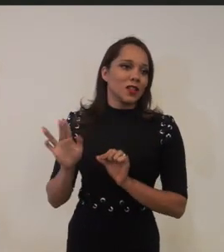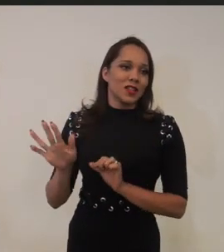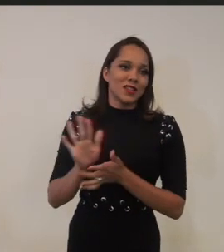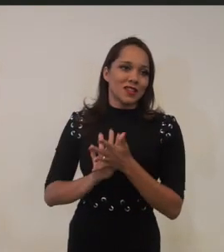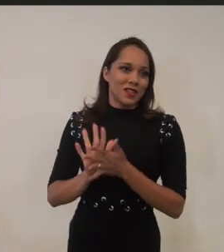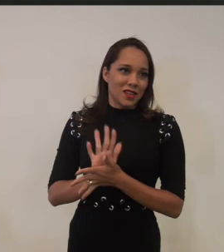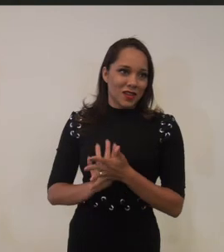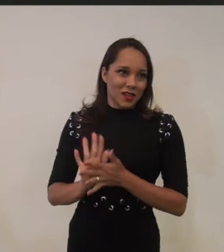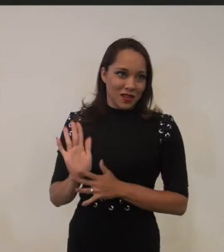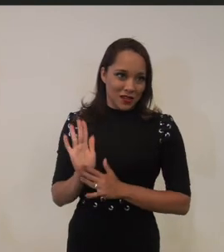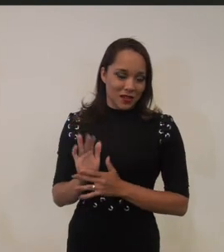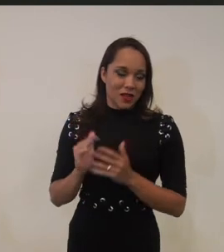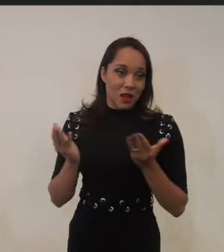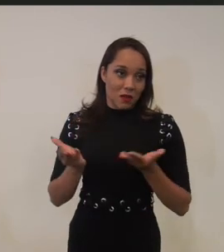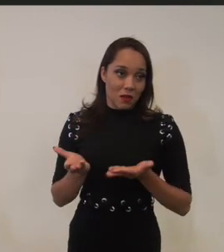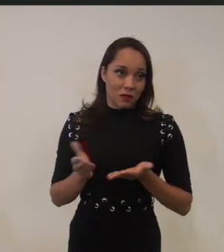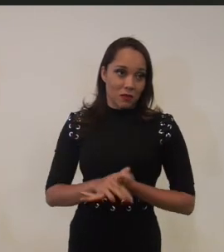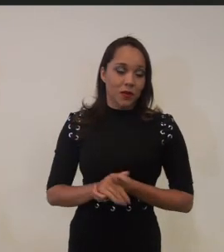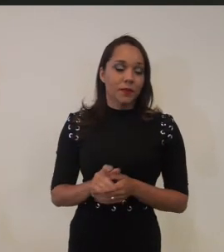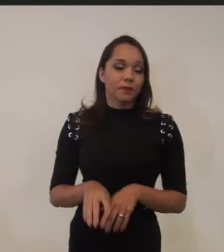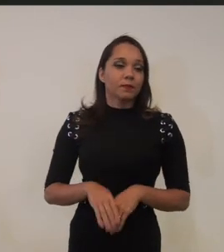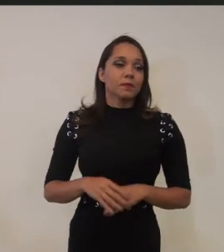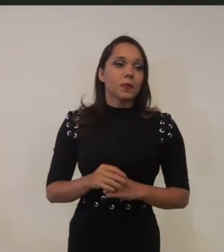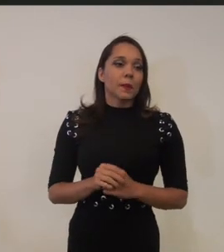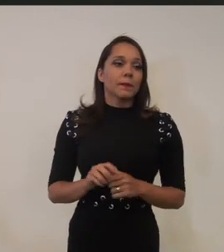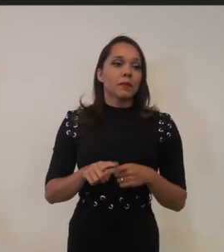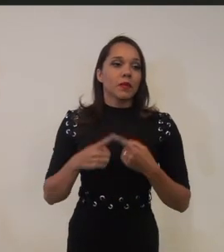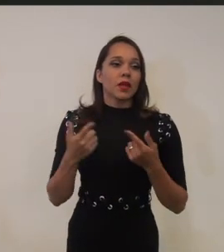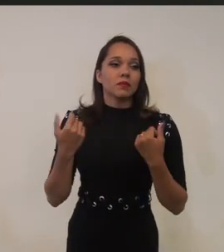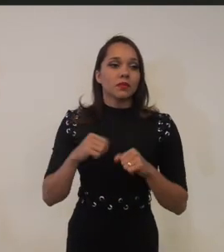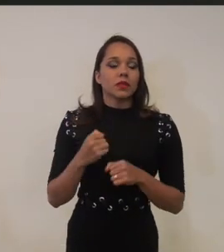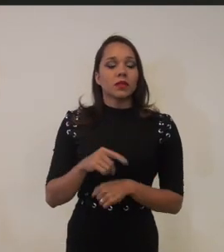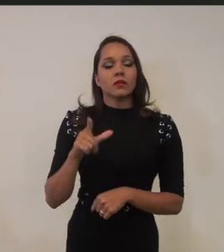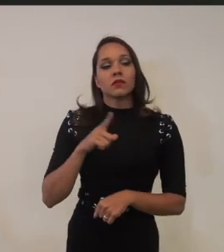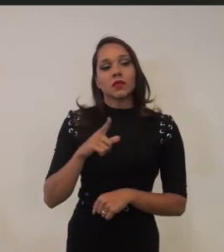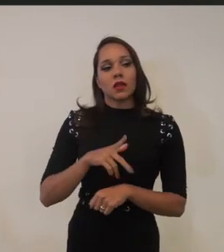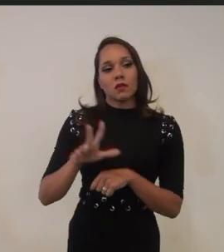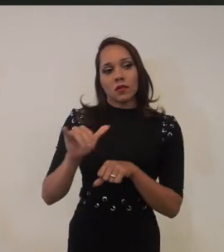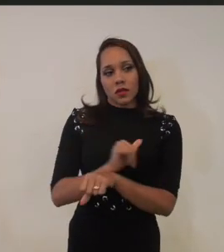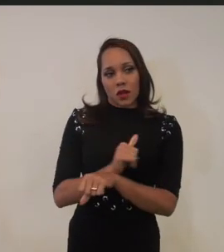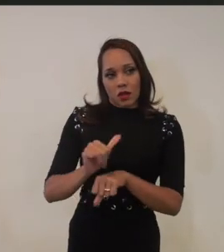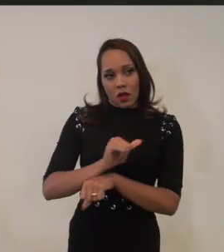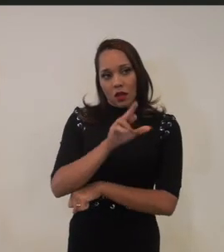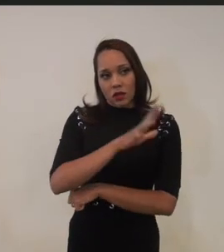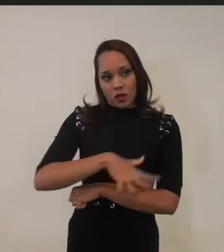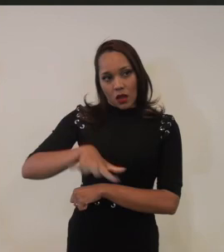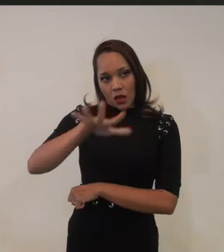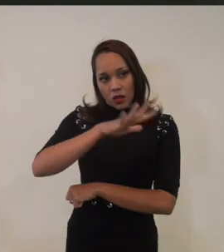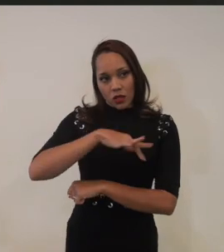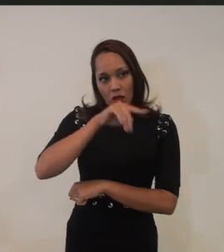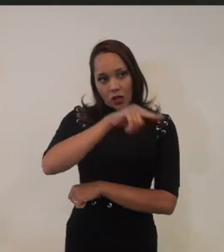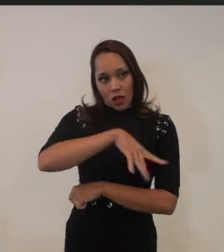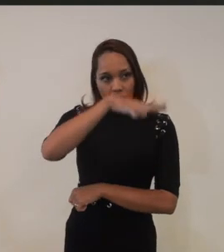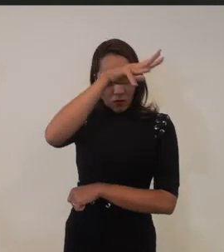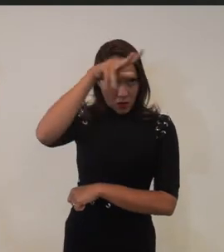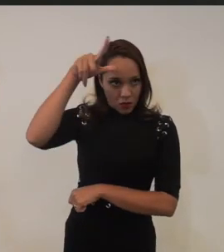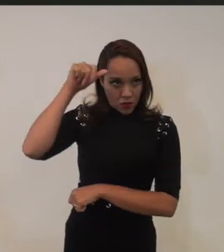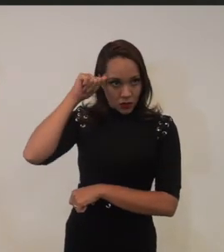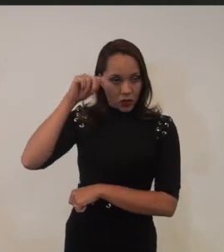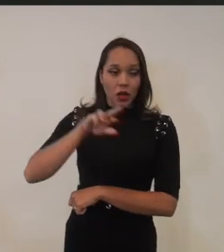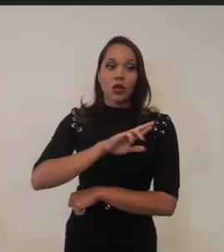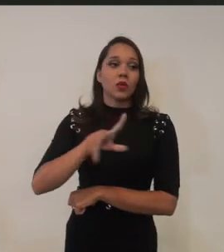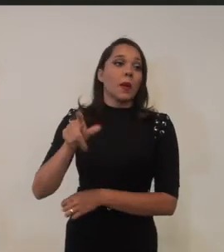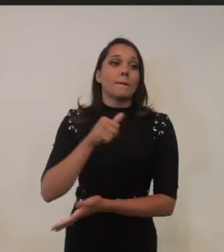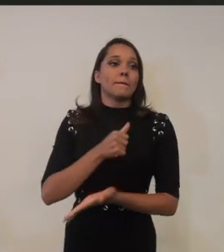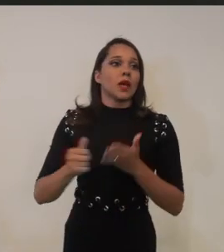momento, né? Mas temos que ter uma estratégia da região para a Amazônia. Isso não quer dizer perda